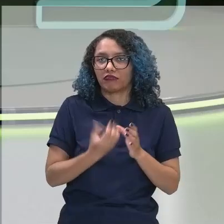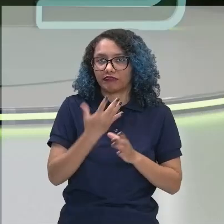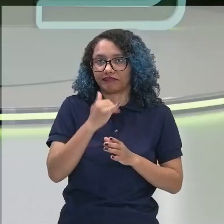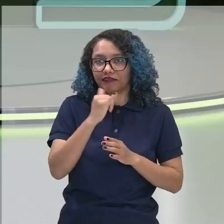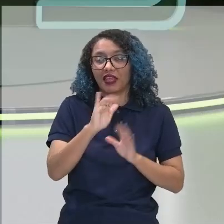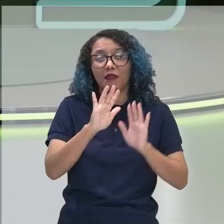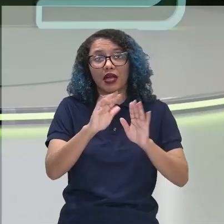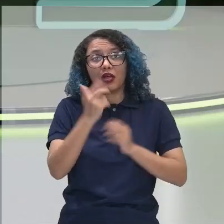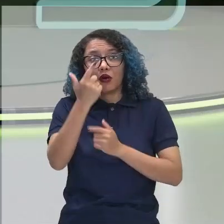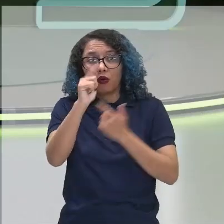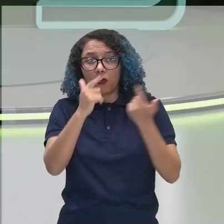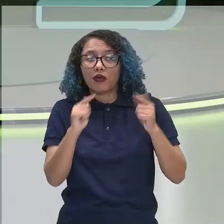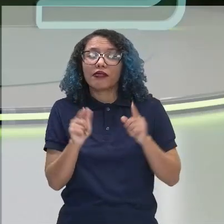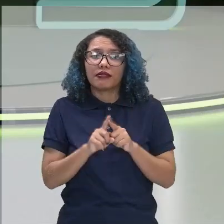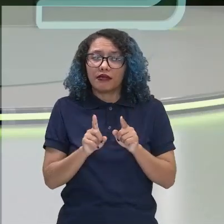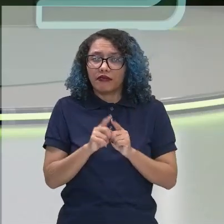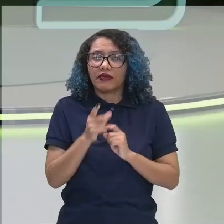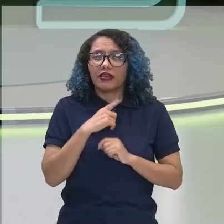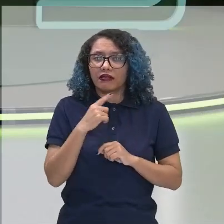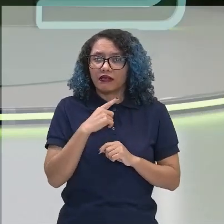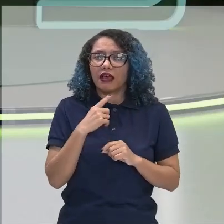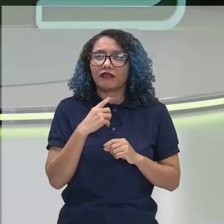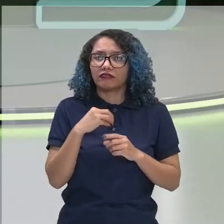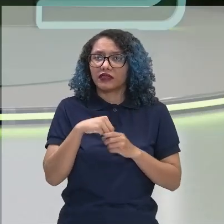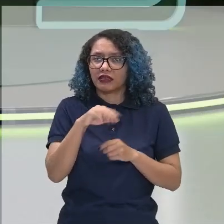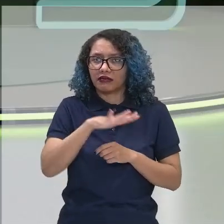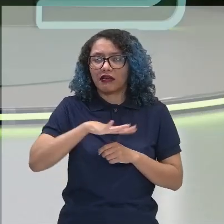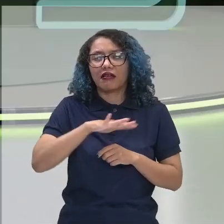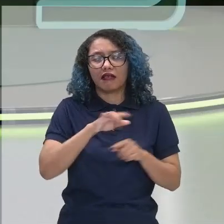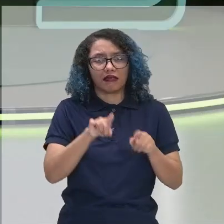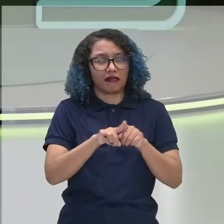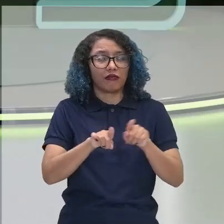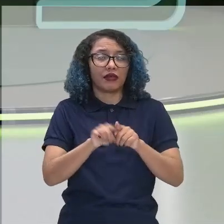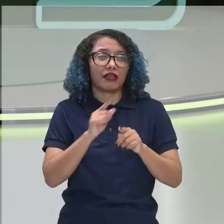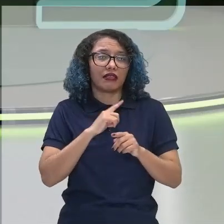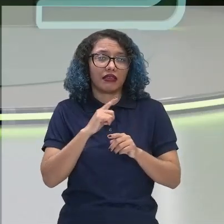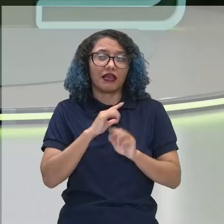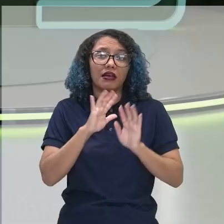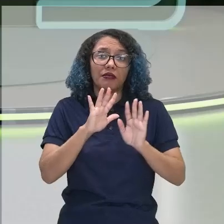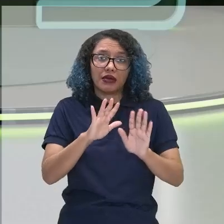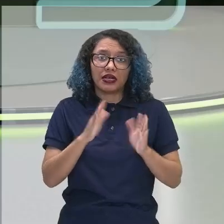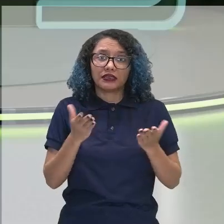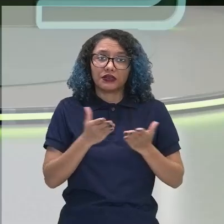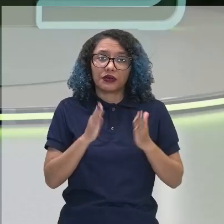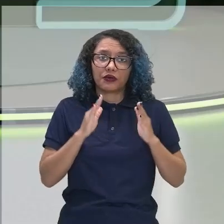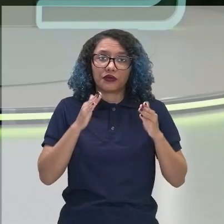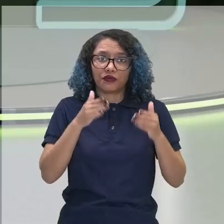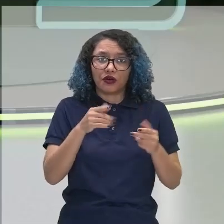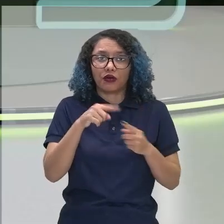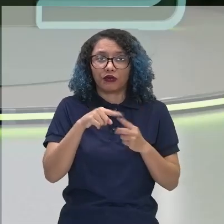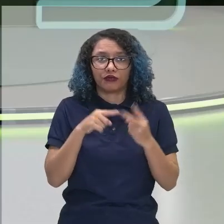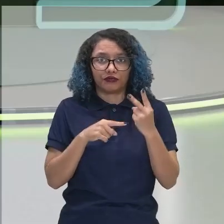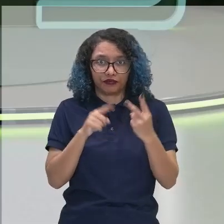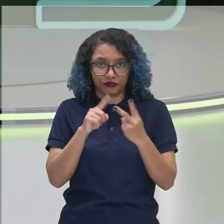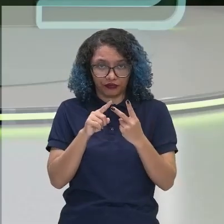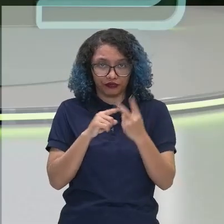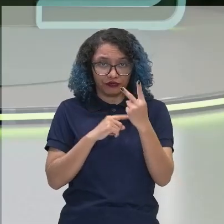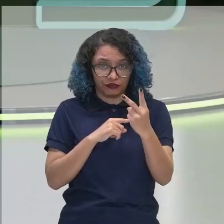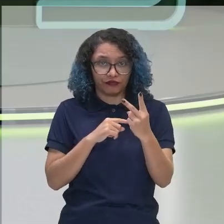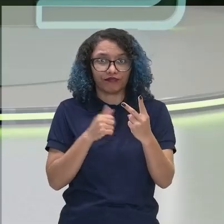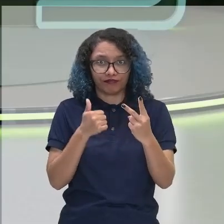outras formas também de gerar energia nessa região, né? Porém, a gente vai ficar aí falando um pouquinho mais sobre as hidrelétricas